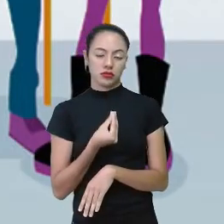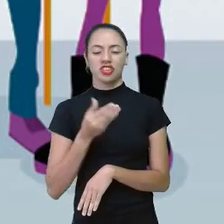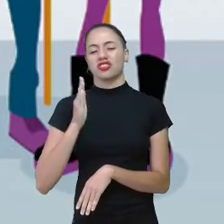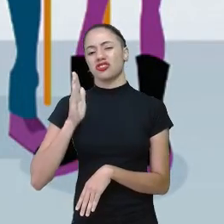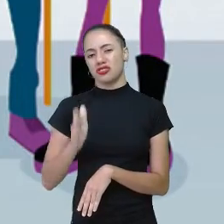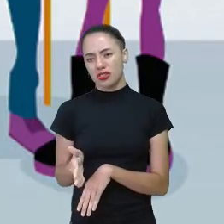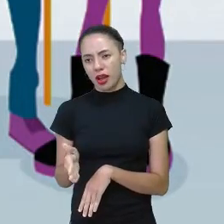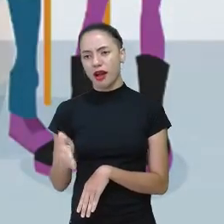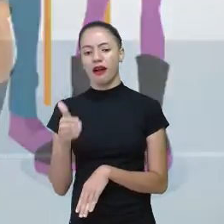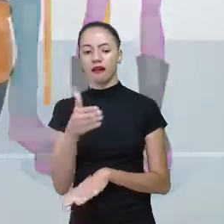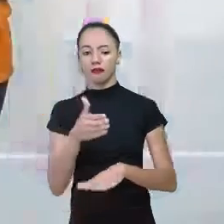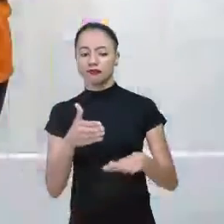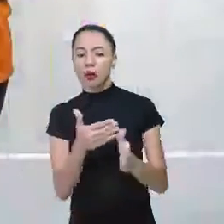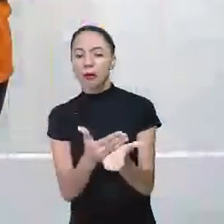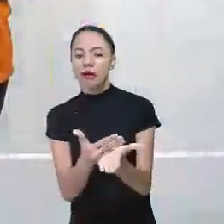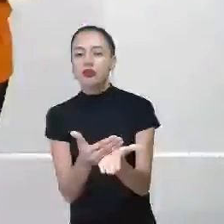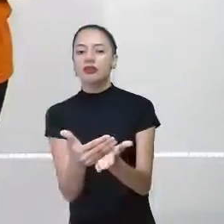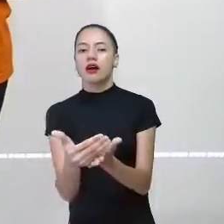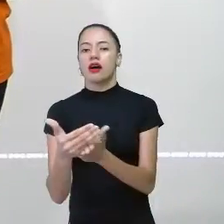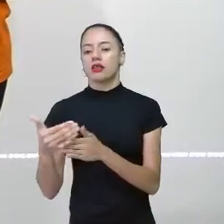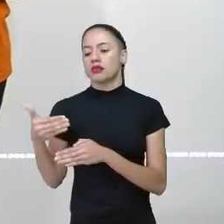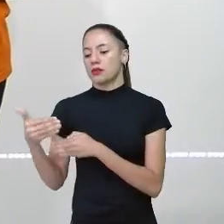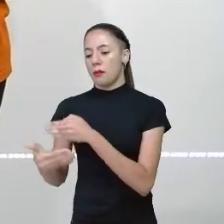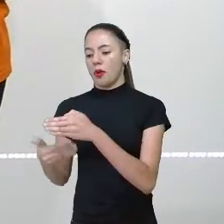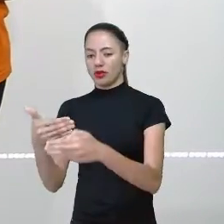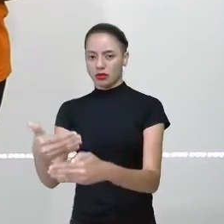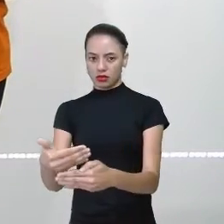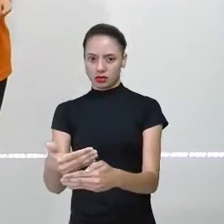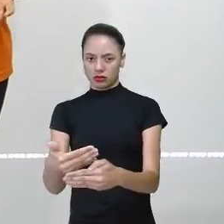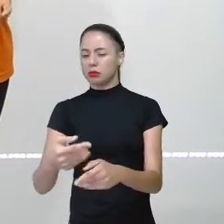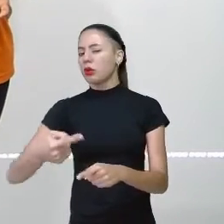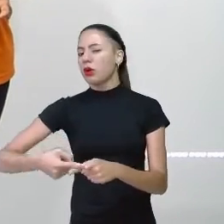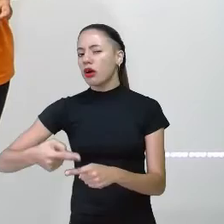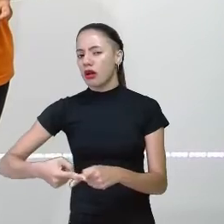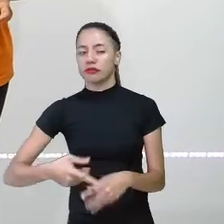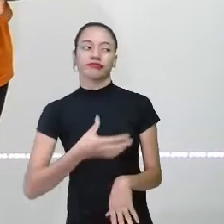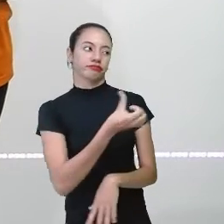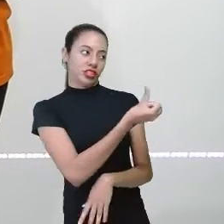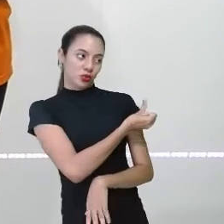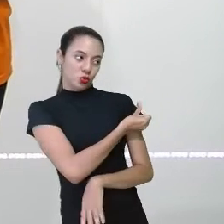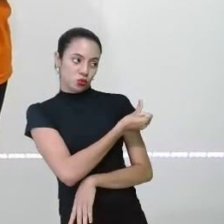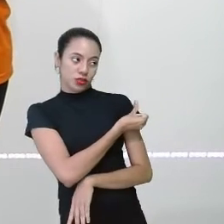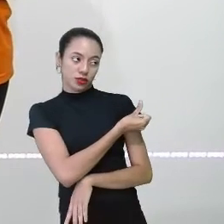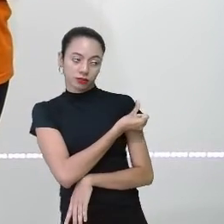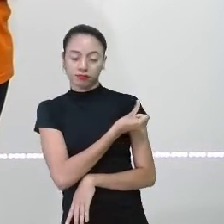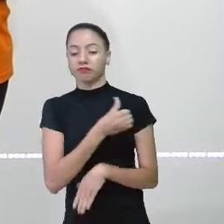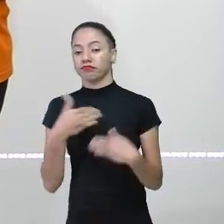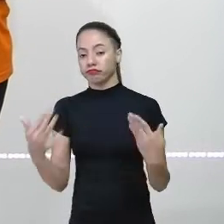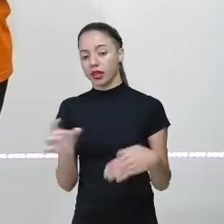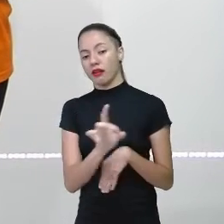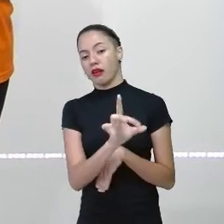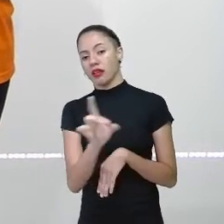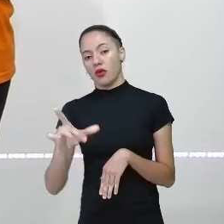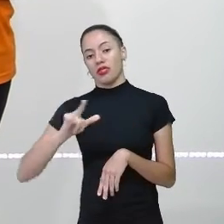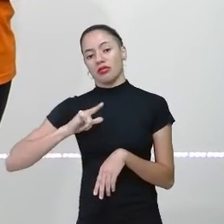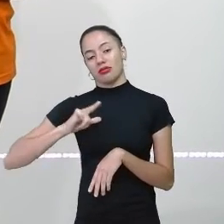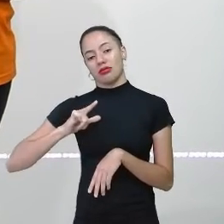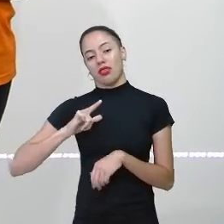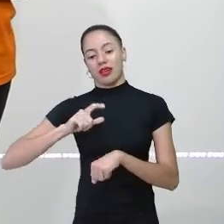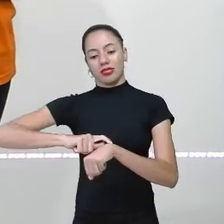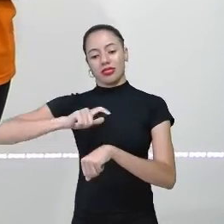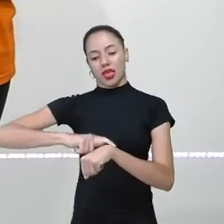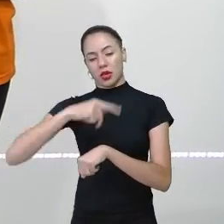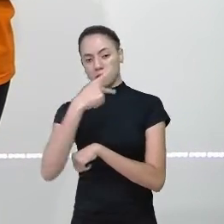talvez estejam entrando nesse movimento. Por quê? Sexto ano, né? E somos, né, cada um tem o seu tempo também, né, a